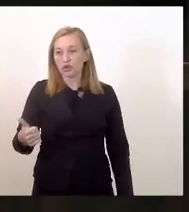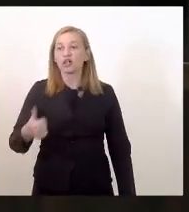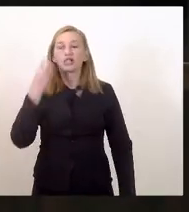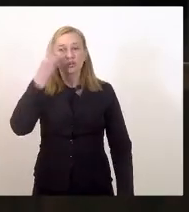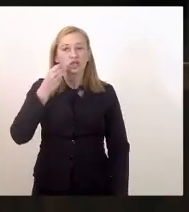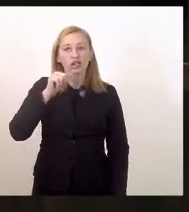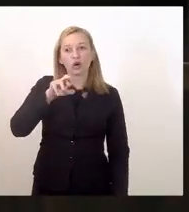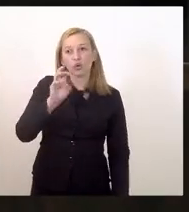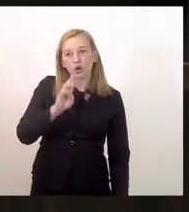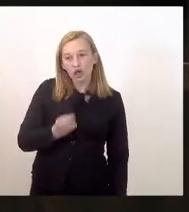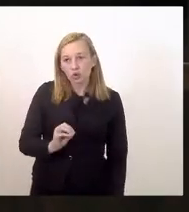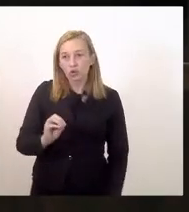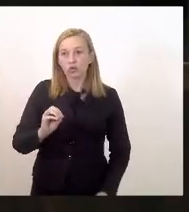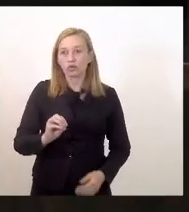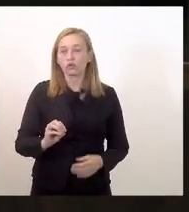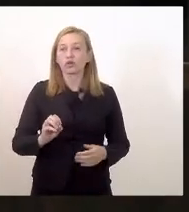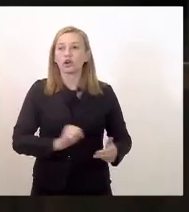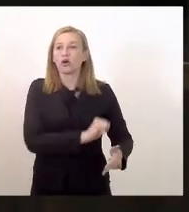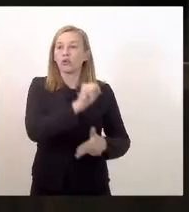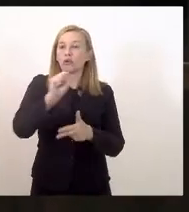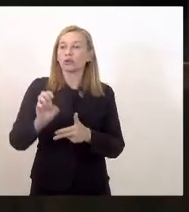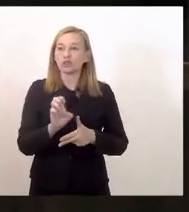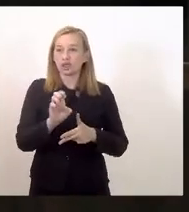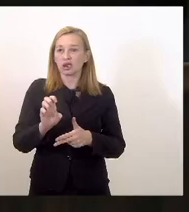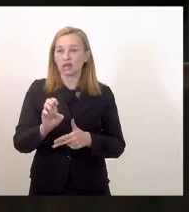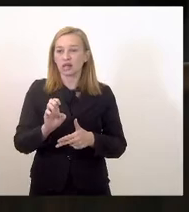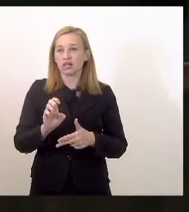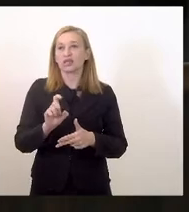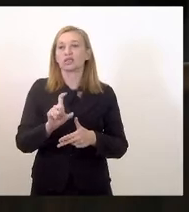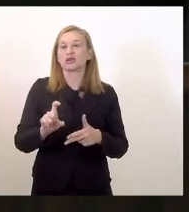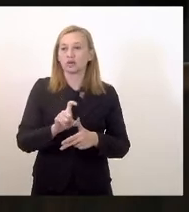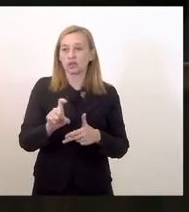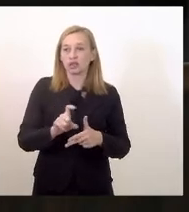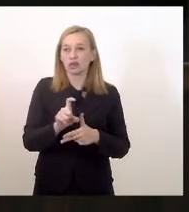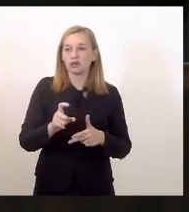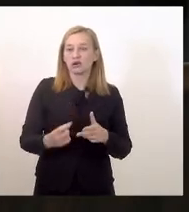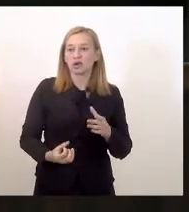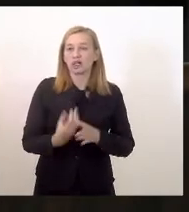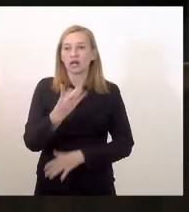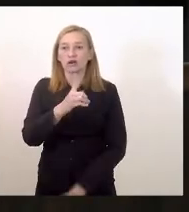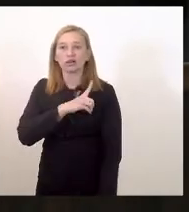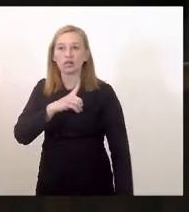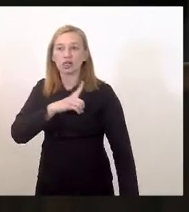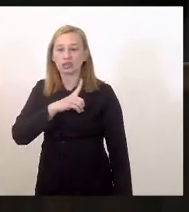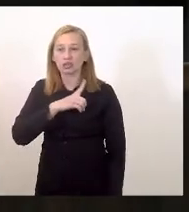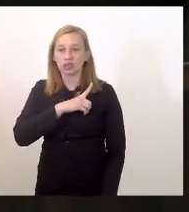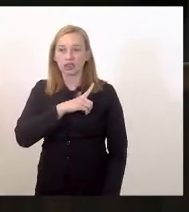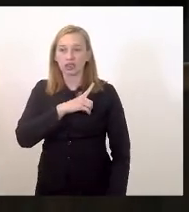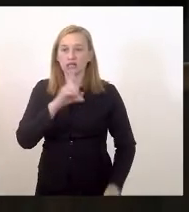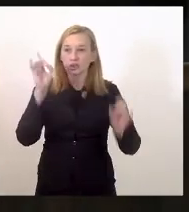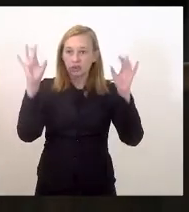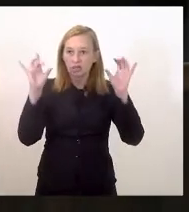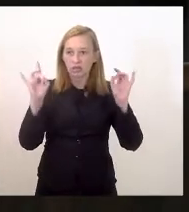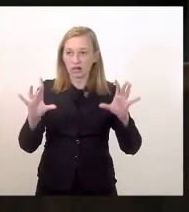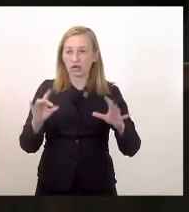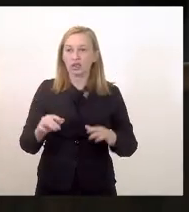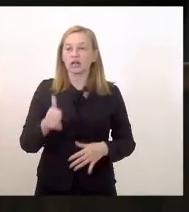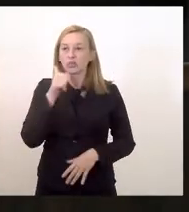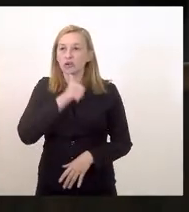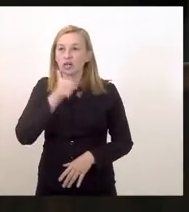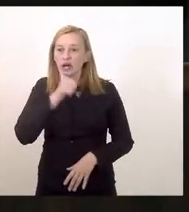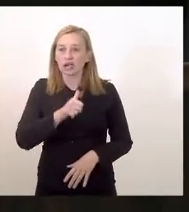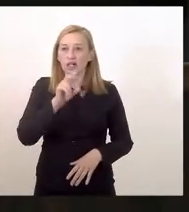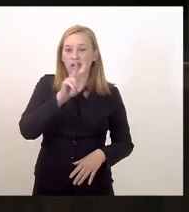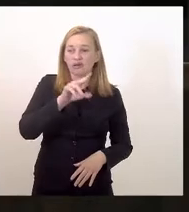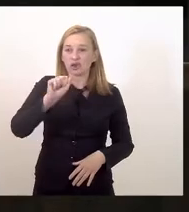que autoriza o Poder Executivo a implantar a Delegacia Especializada de Atendimento à Mulher, DEAN, no município de Vassouras. Pendente de pareceres das